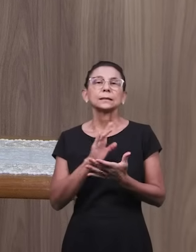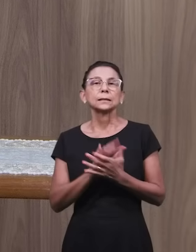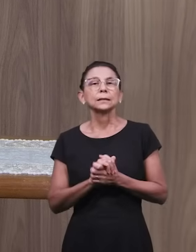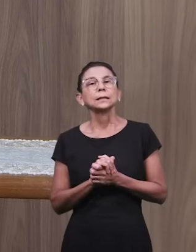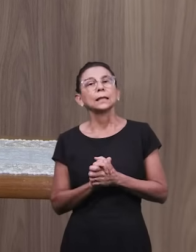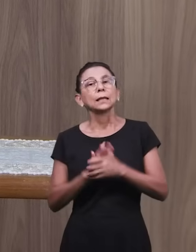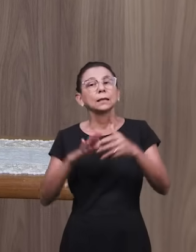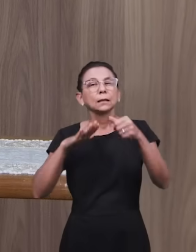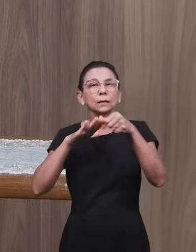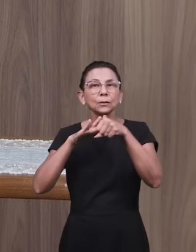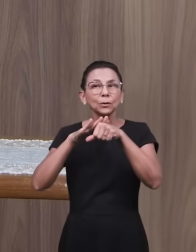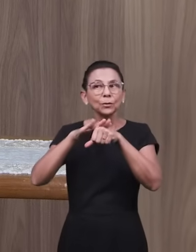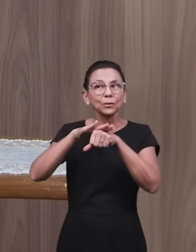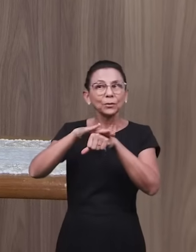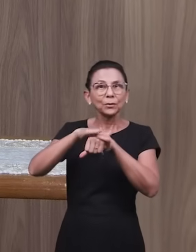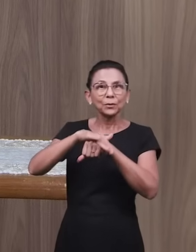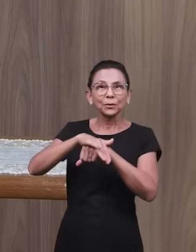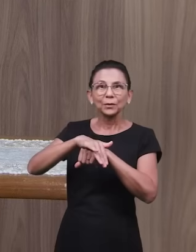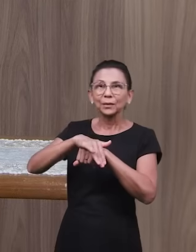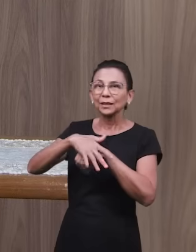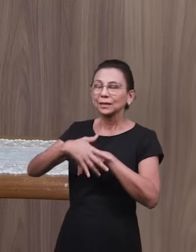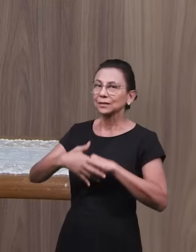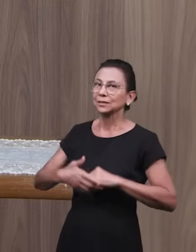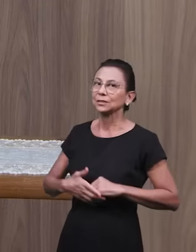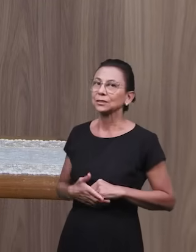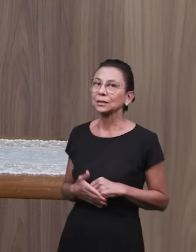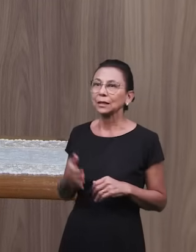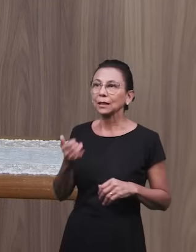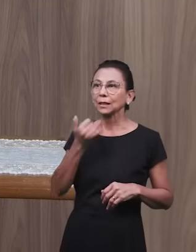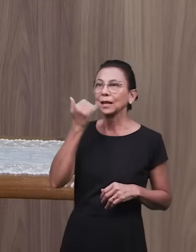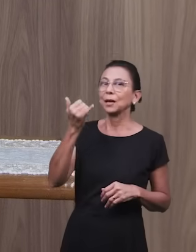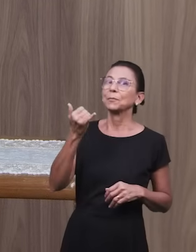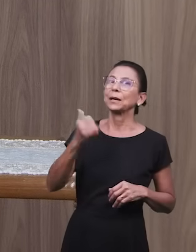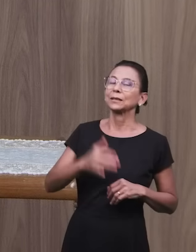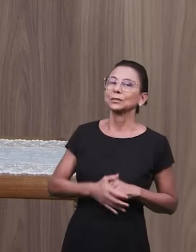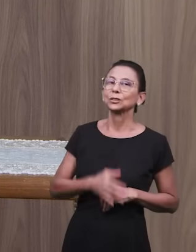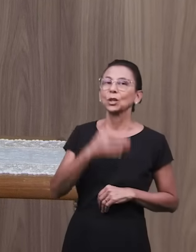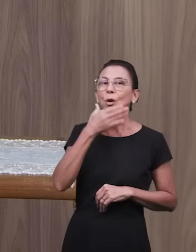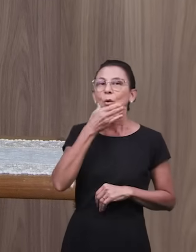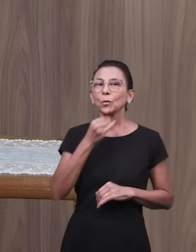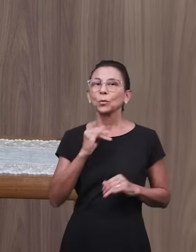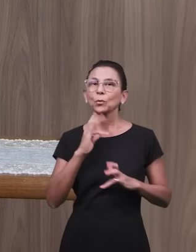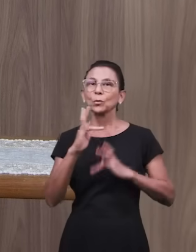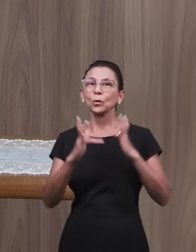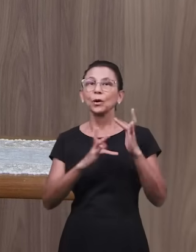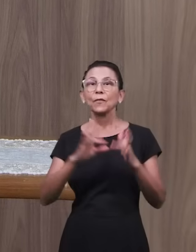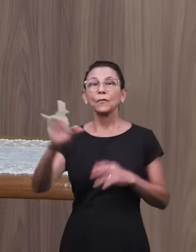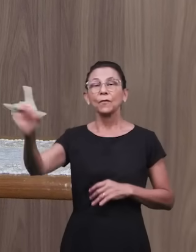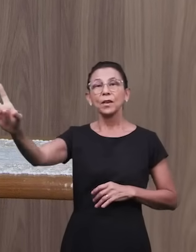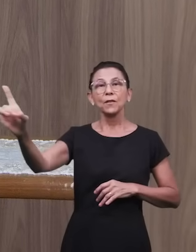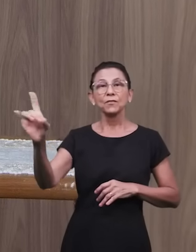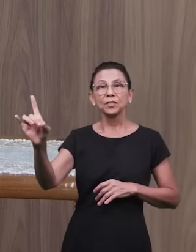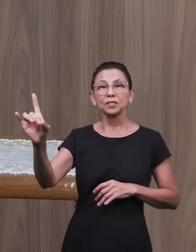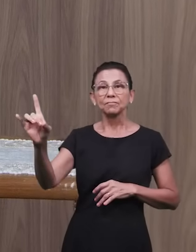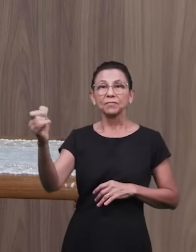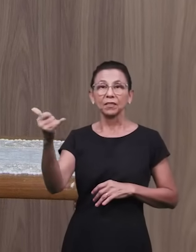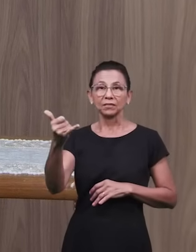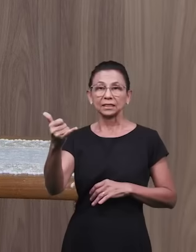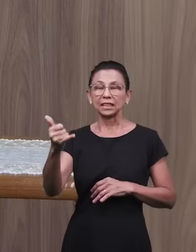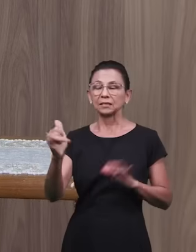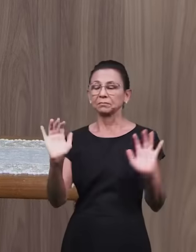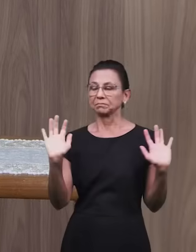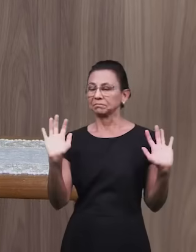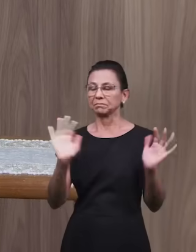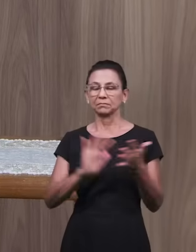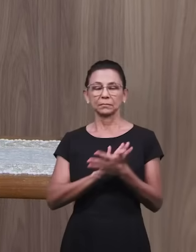noivo viria no momento sem prévio aviso.